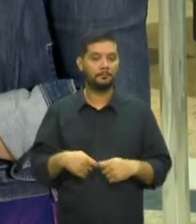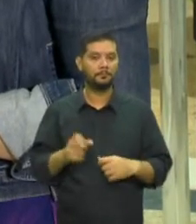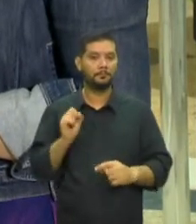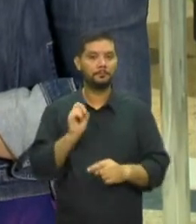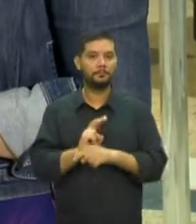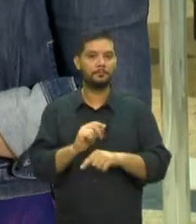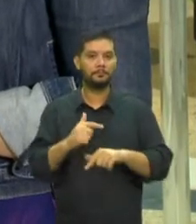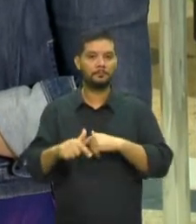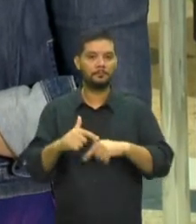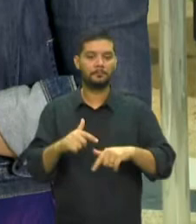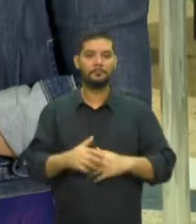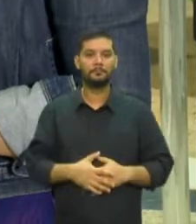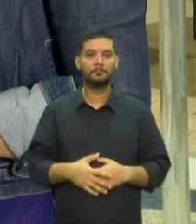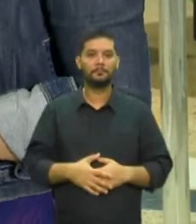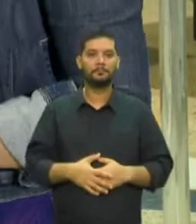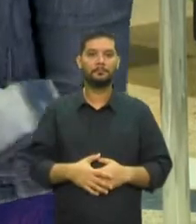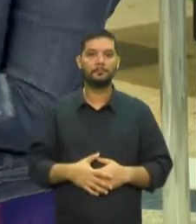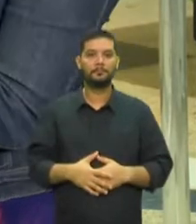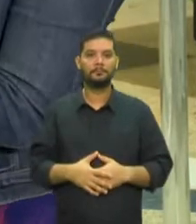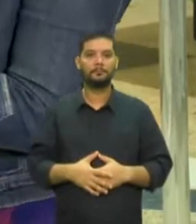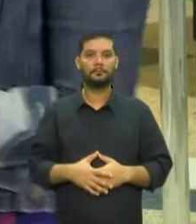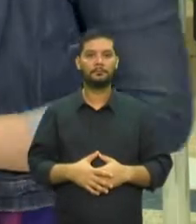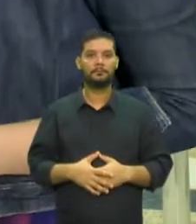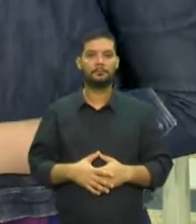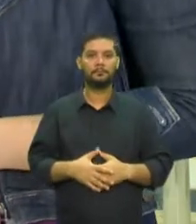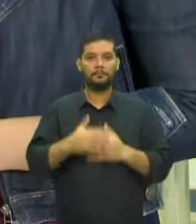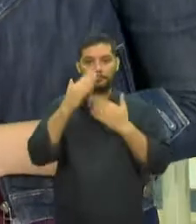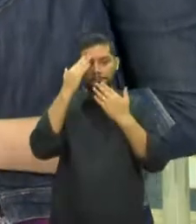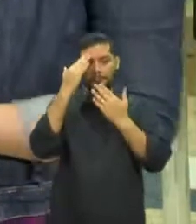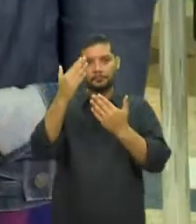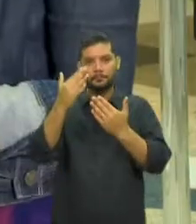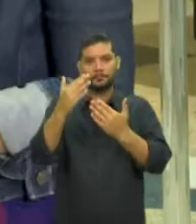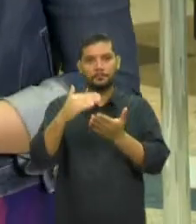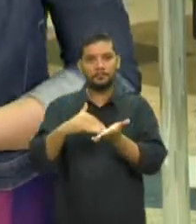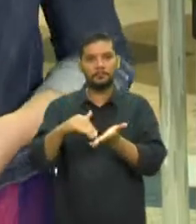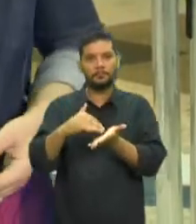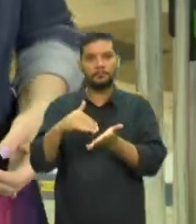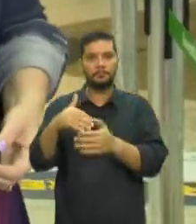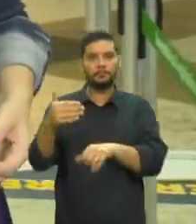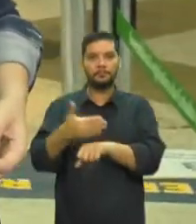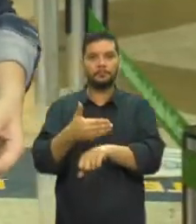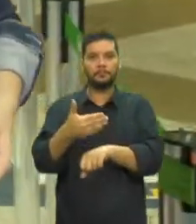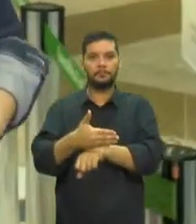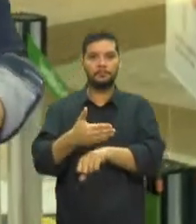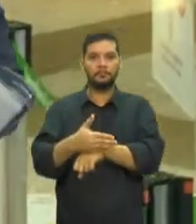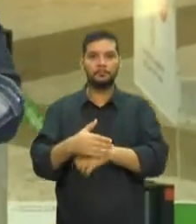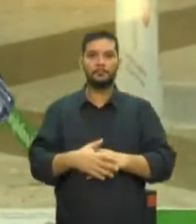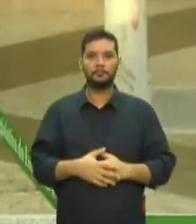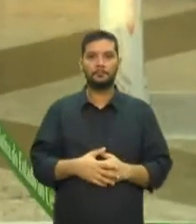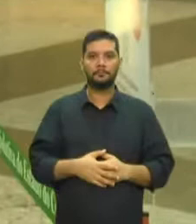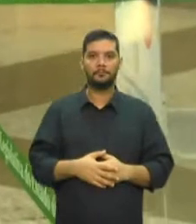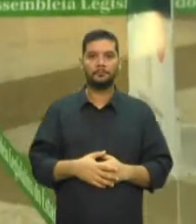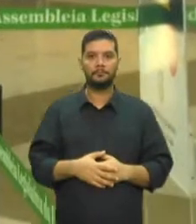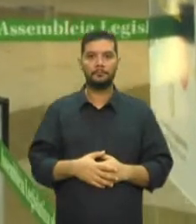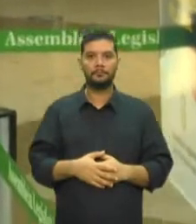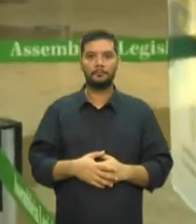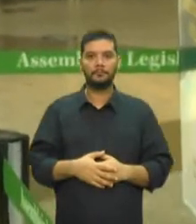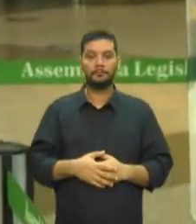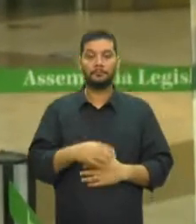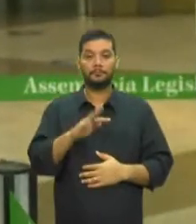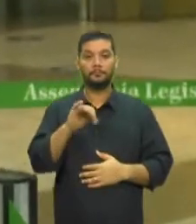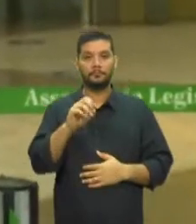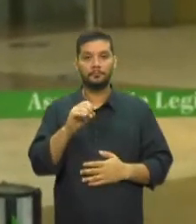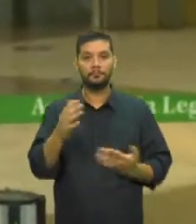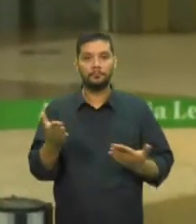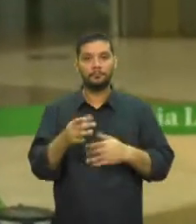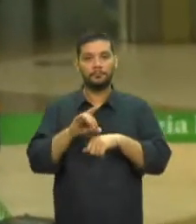mundo do turismo, na cadeia do turismo. Ok, muito obrigada, secretário, pela participação. Bom trabalho para o senhor também. Thiago, esses foram os recados